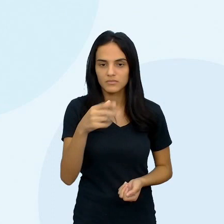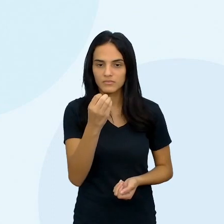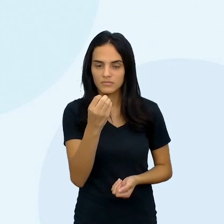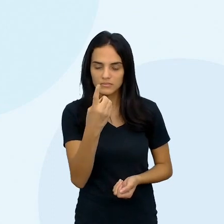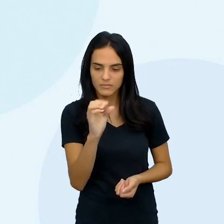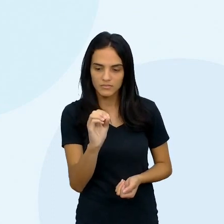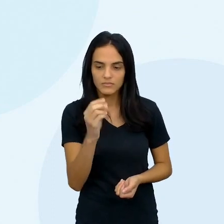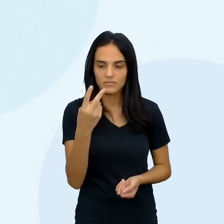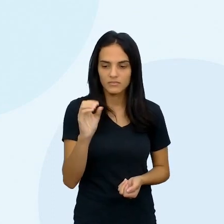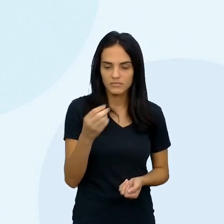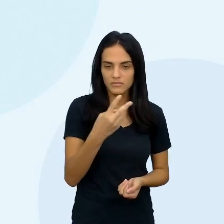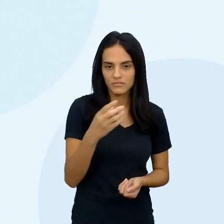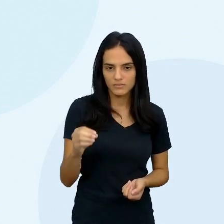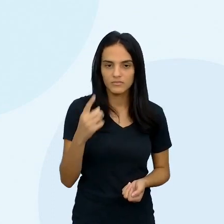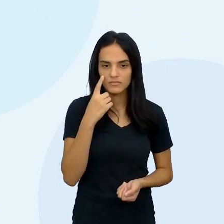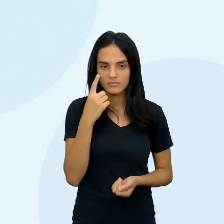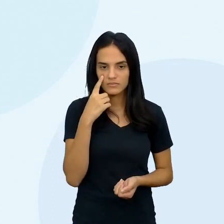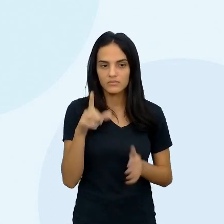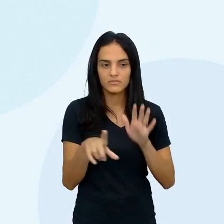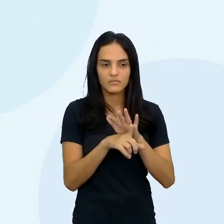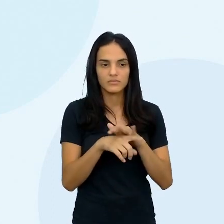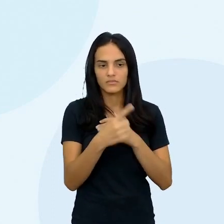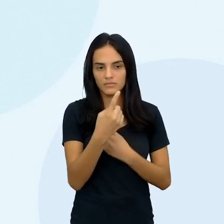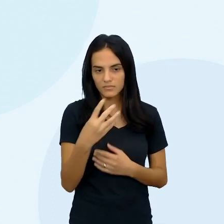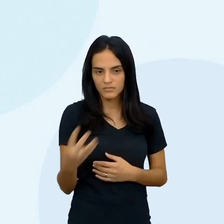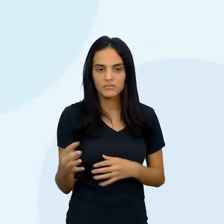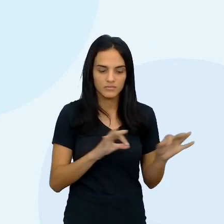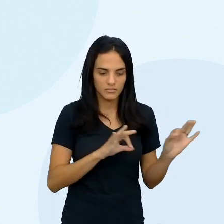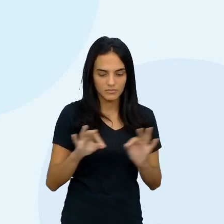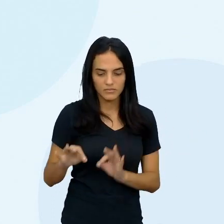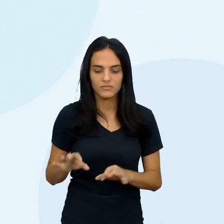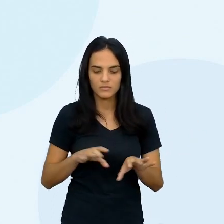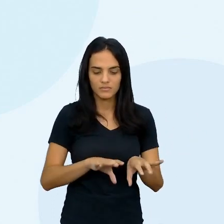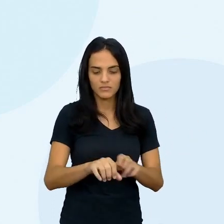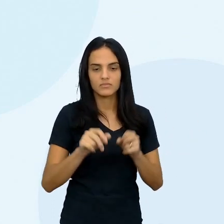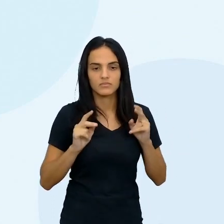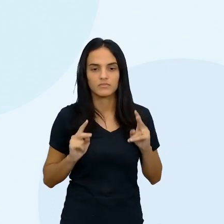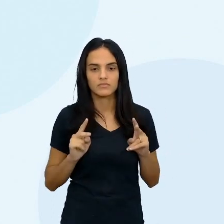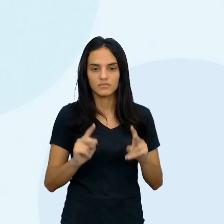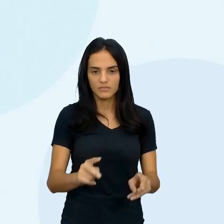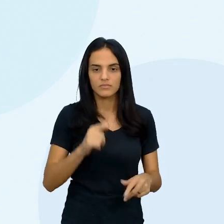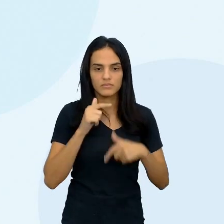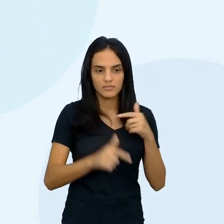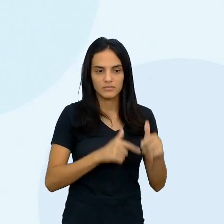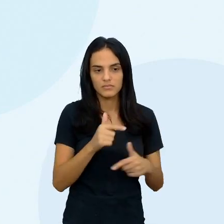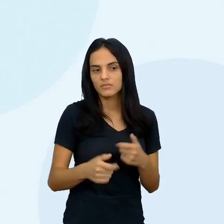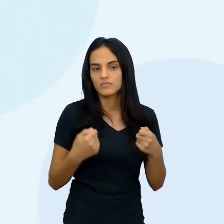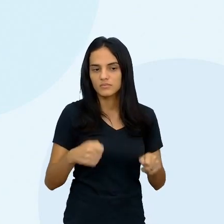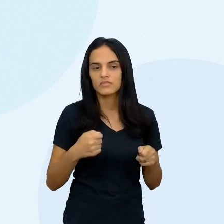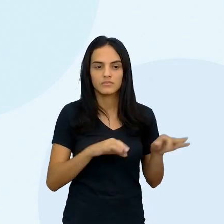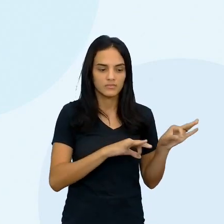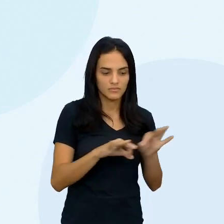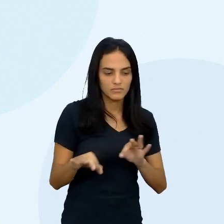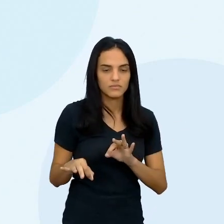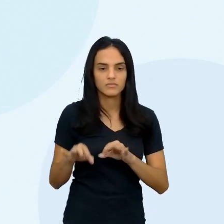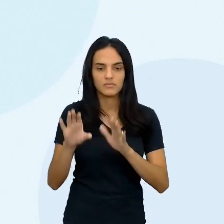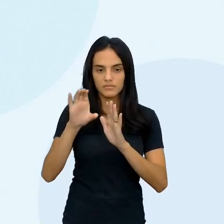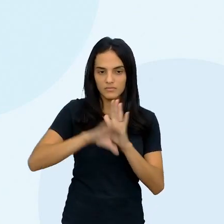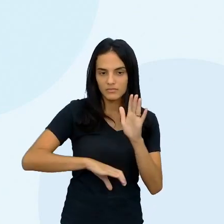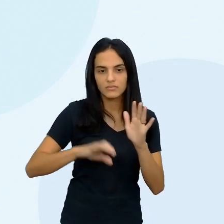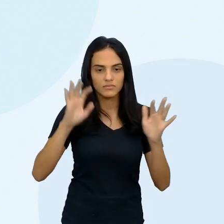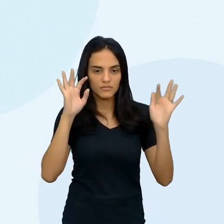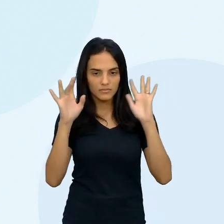artigo 14, que a programação da formação continuada em serviço deve ser articulada com programas e cursos flexíveis